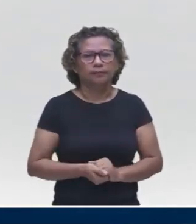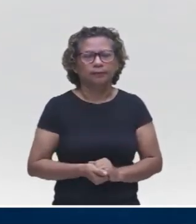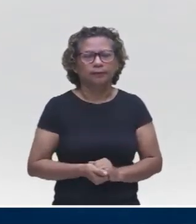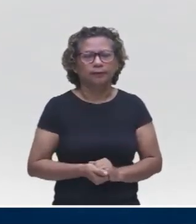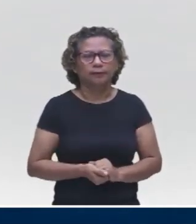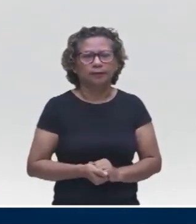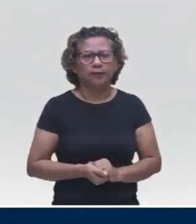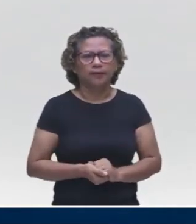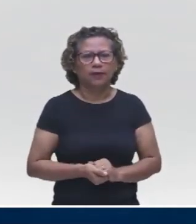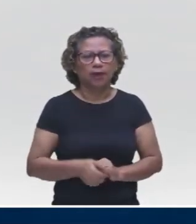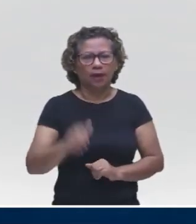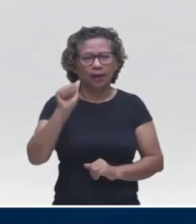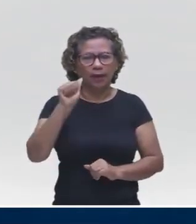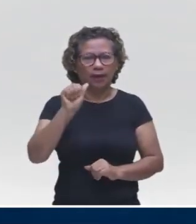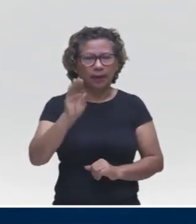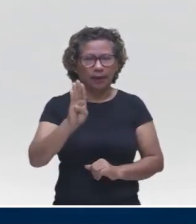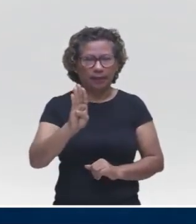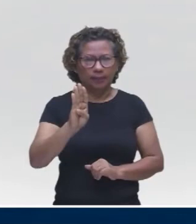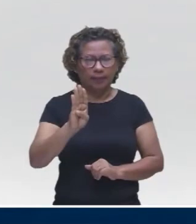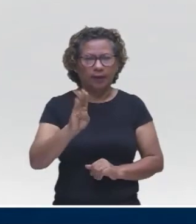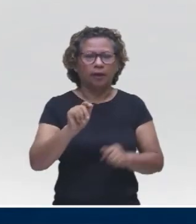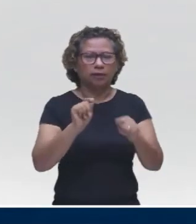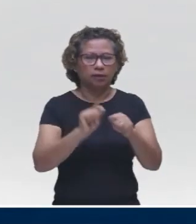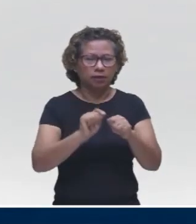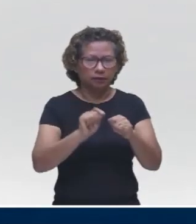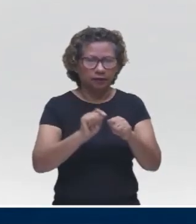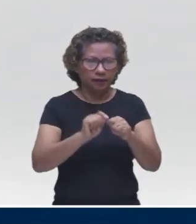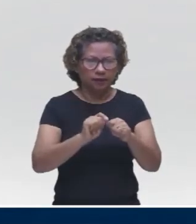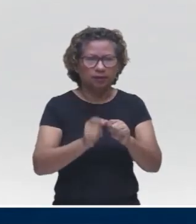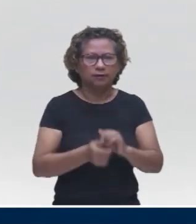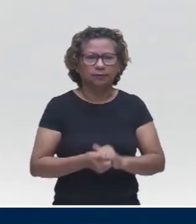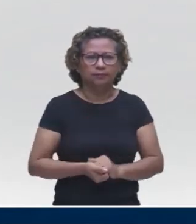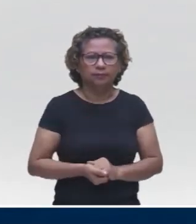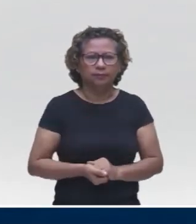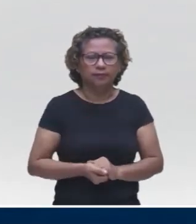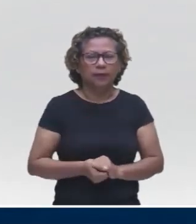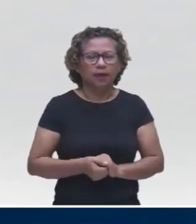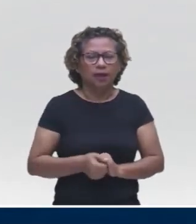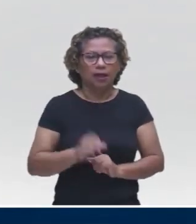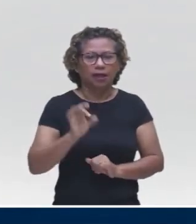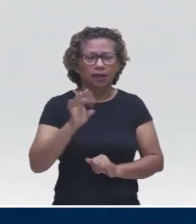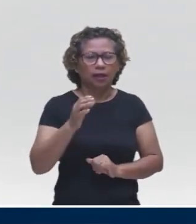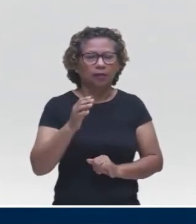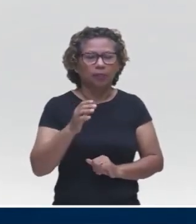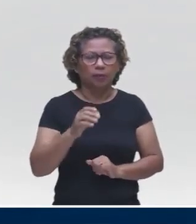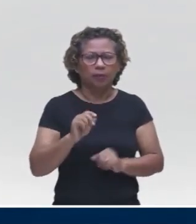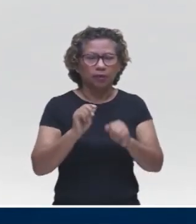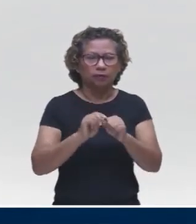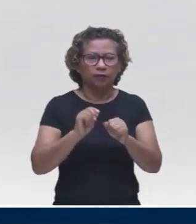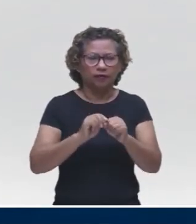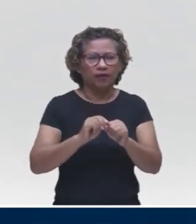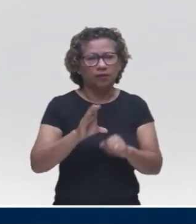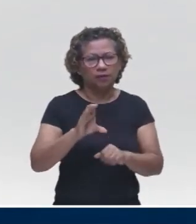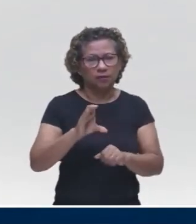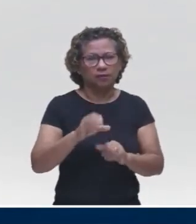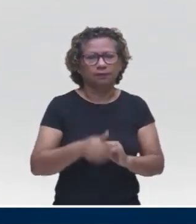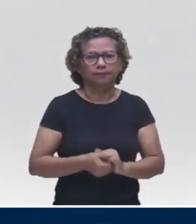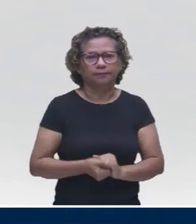a letra A e B, que é a parte algébrica. Depois nós vamos nos apegar mais